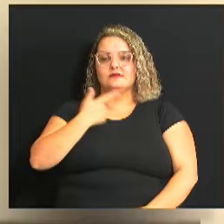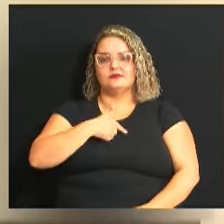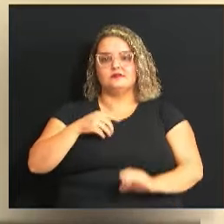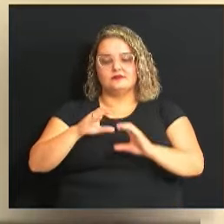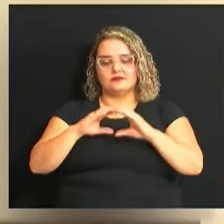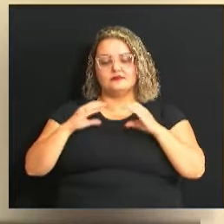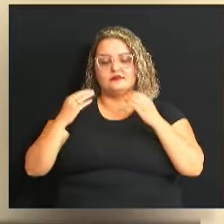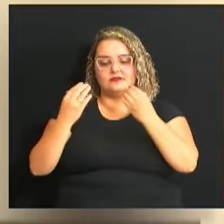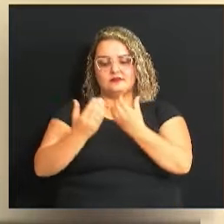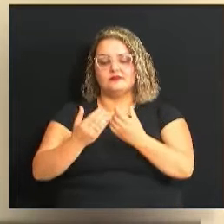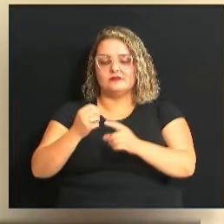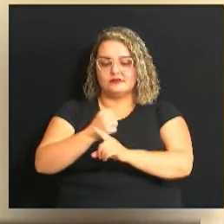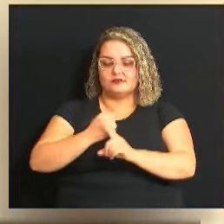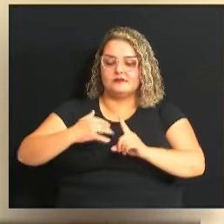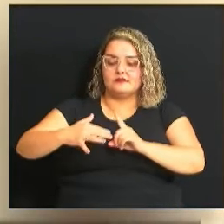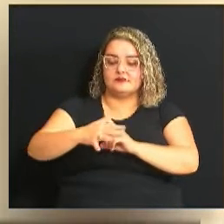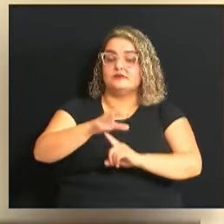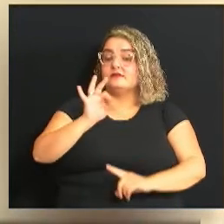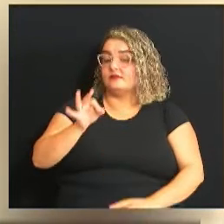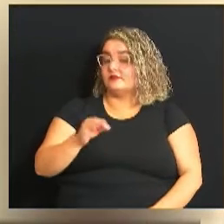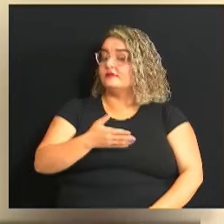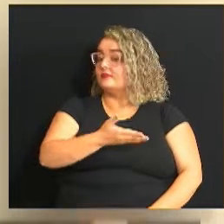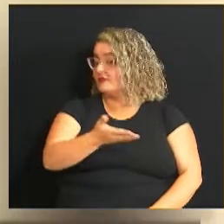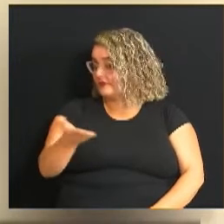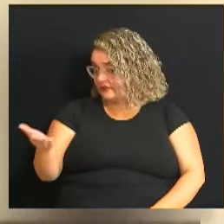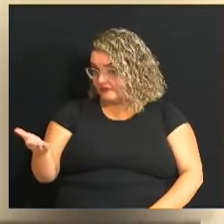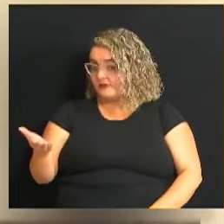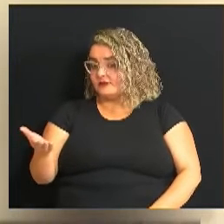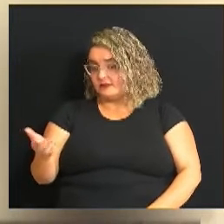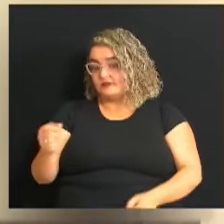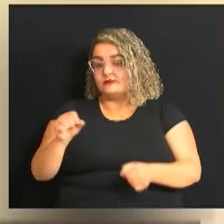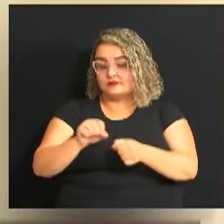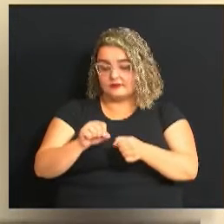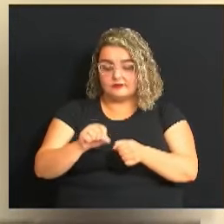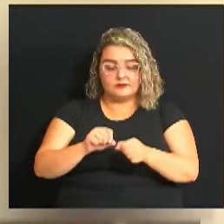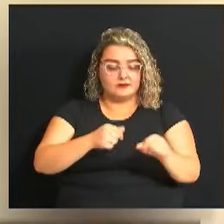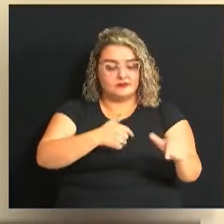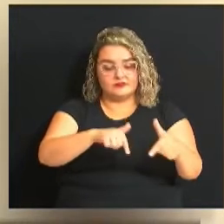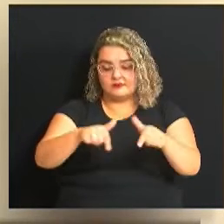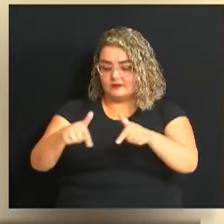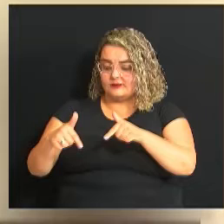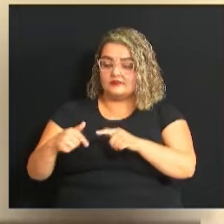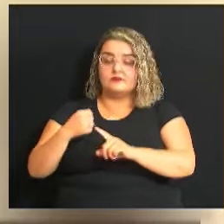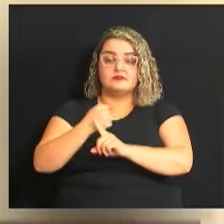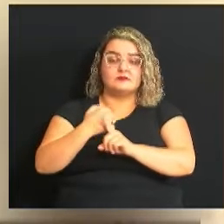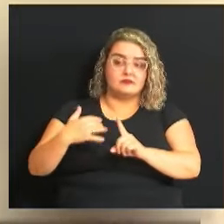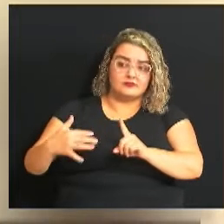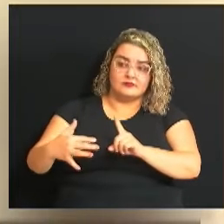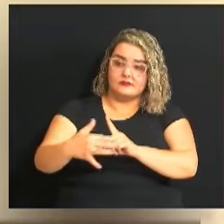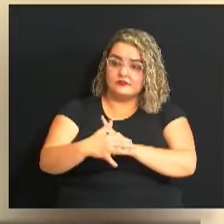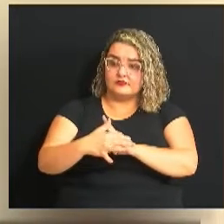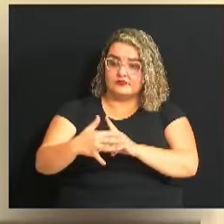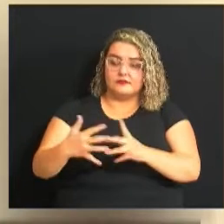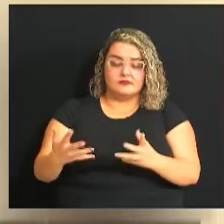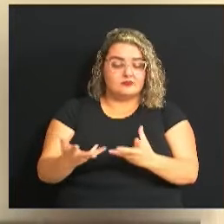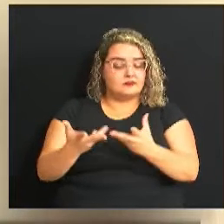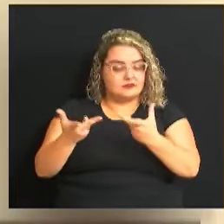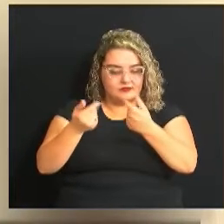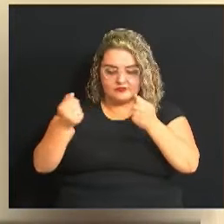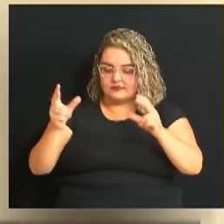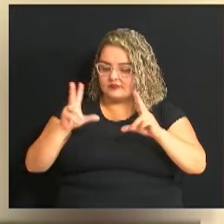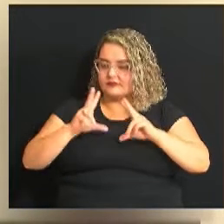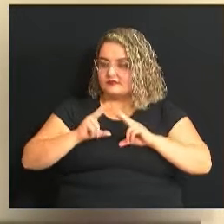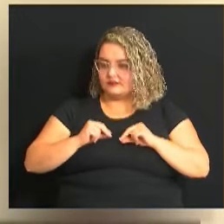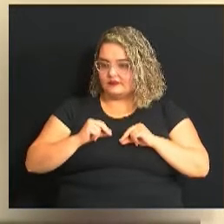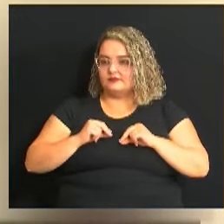e tenho certeza que muitos de vocês aqui fazem um trabalho social que merece